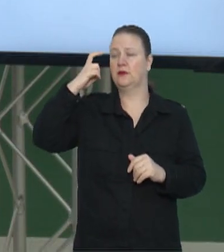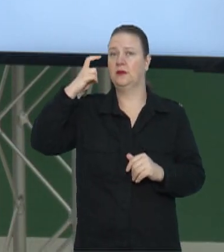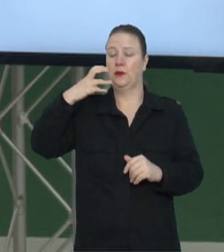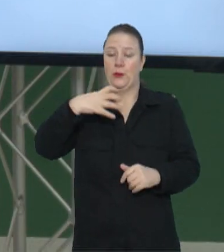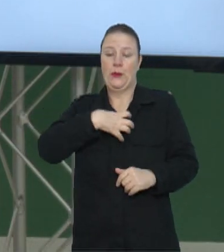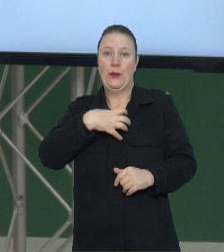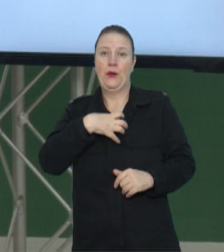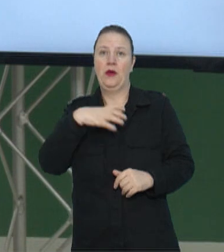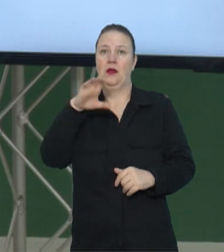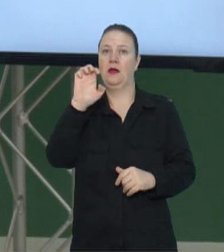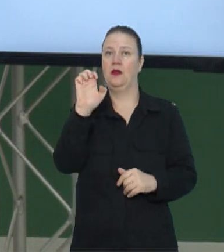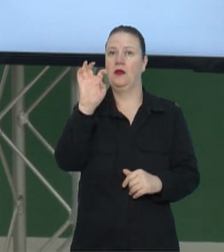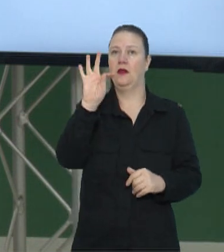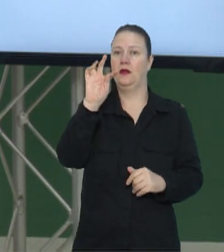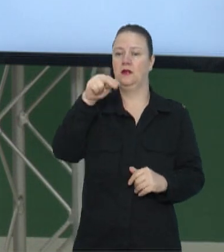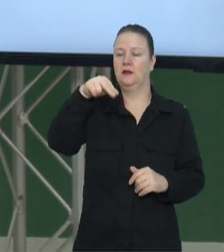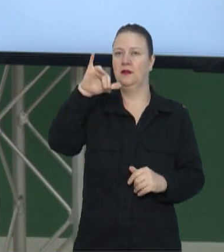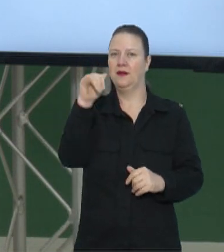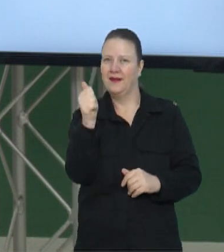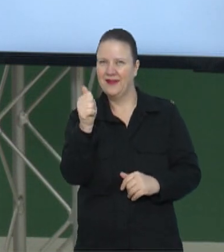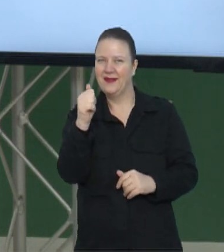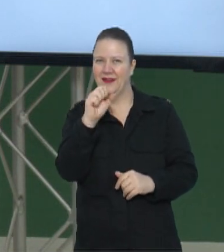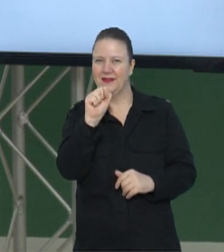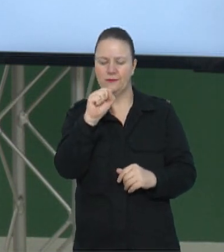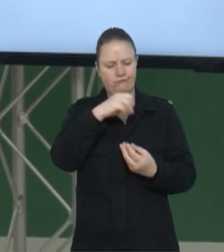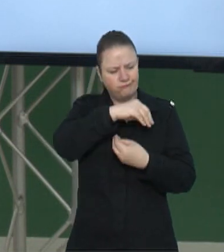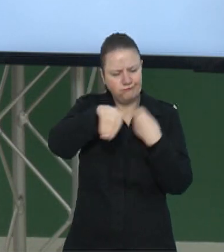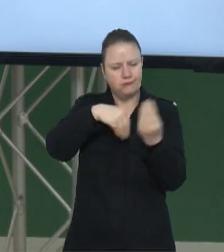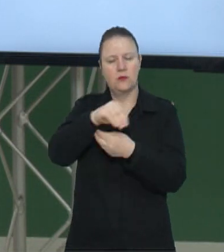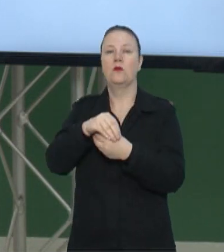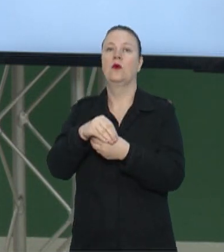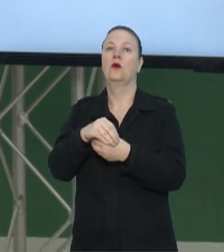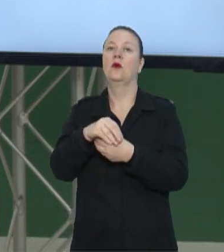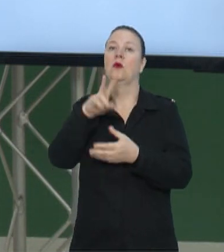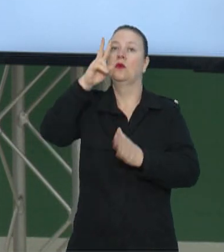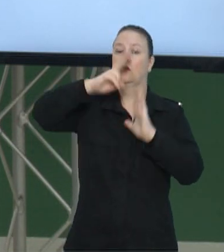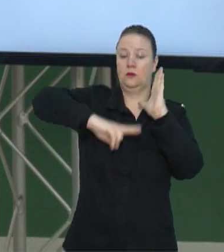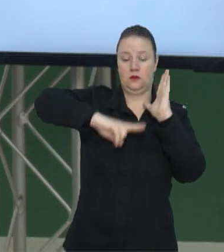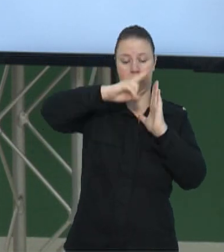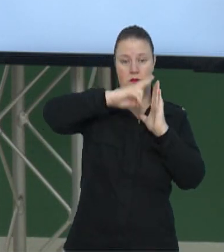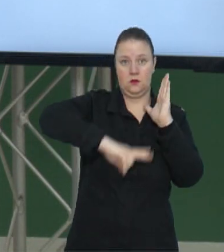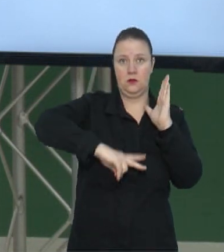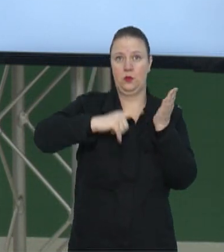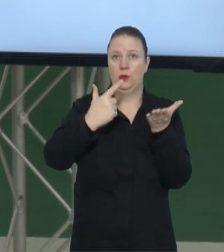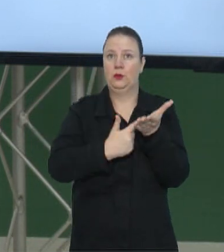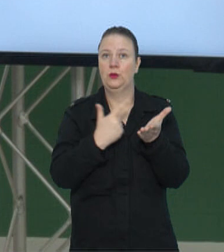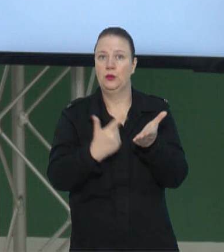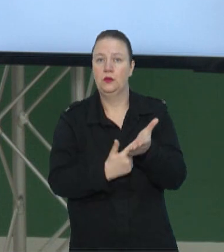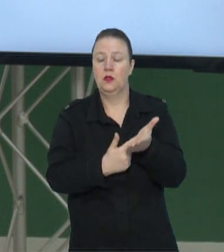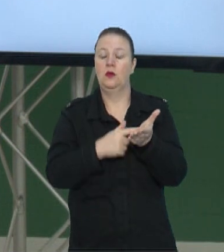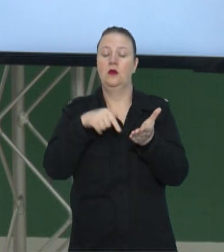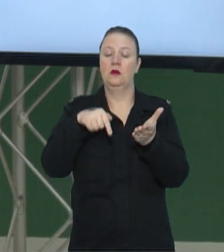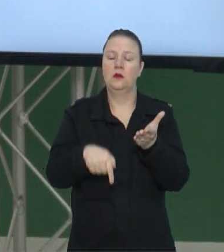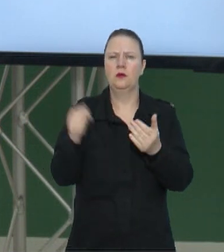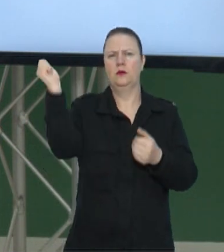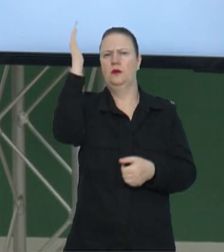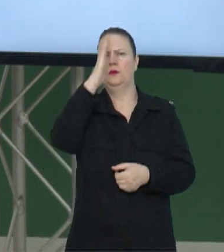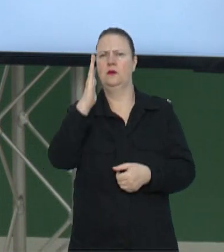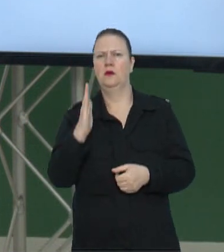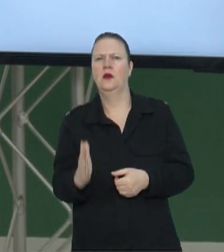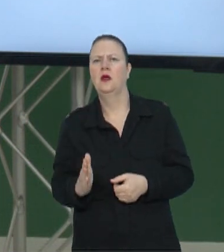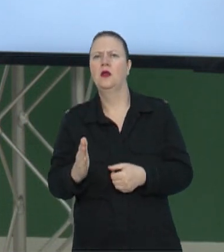étnicos é o que a gente chama de miscigenação. E aí quando vocês lerem lá no livro que está escrito o Brasil é resultado da